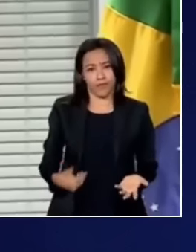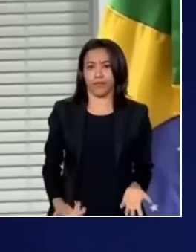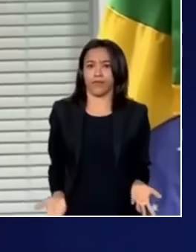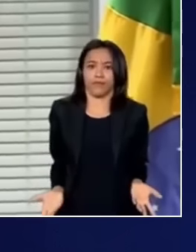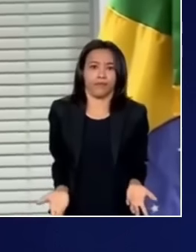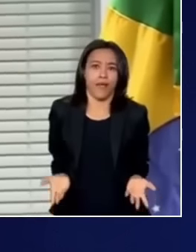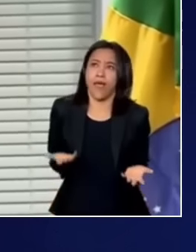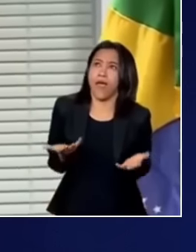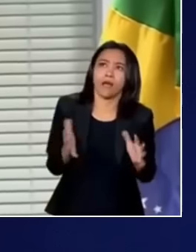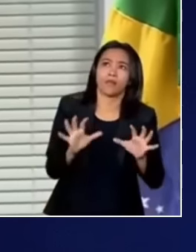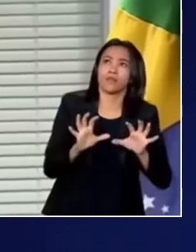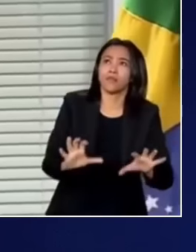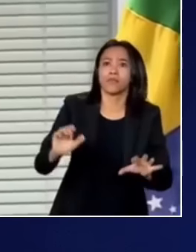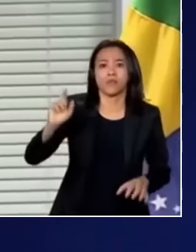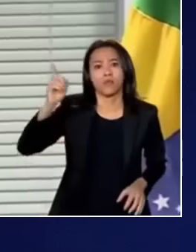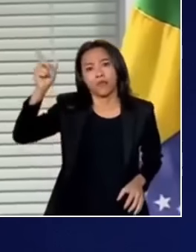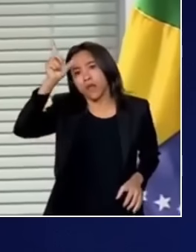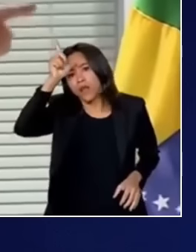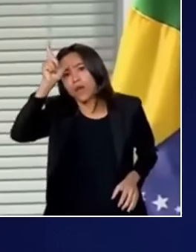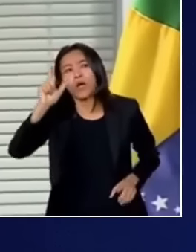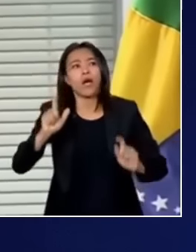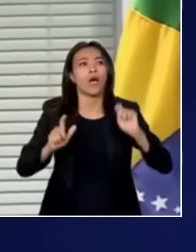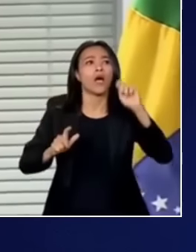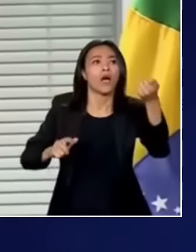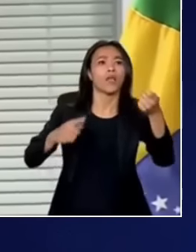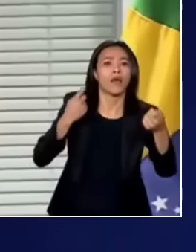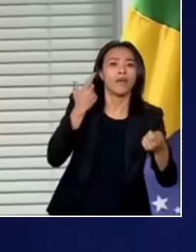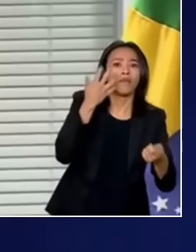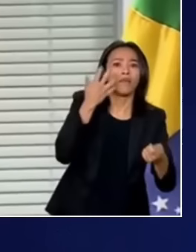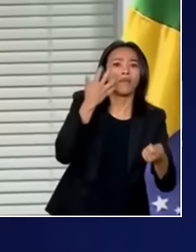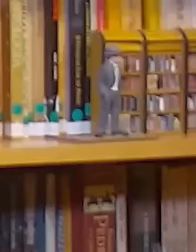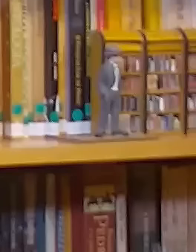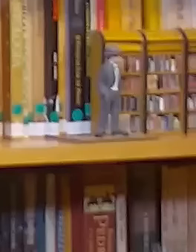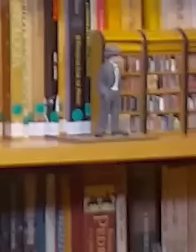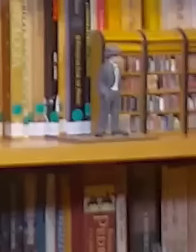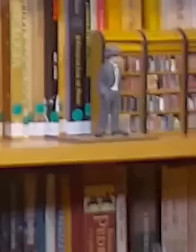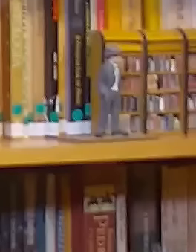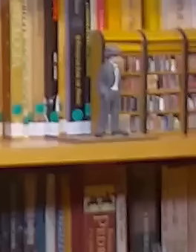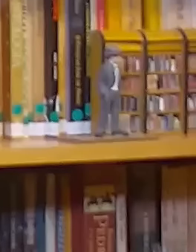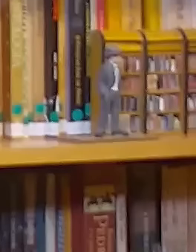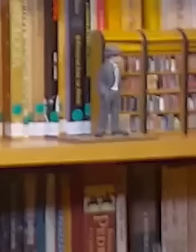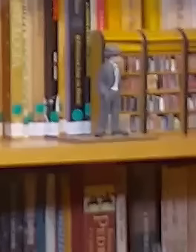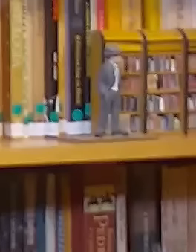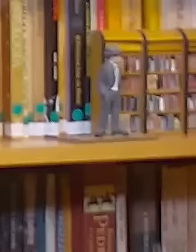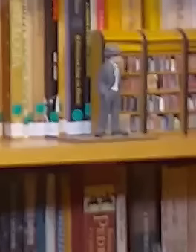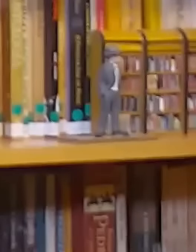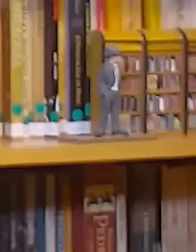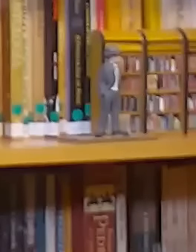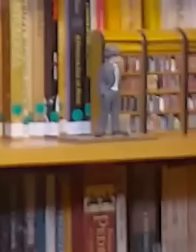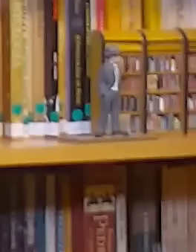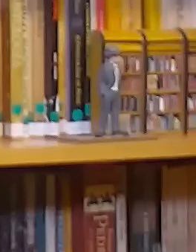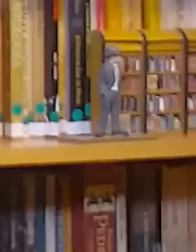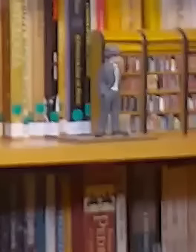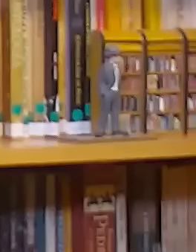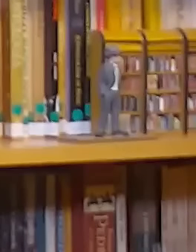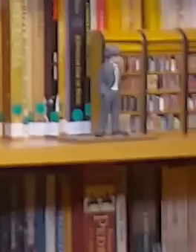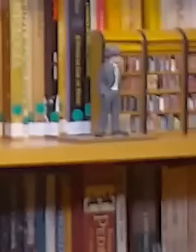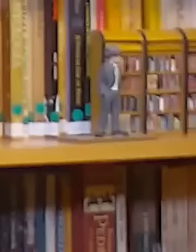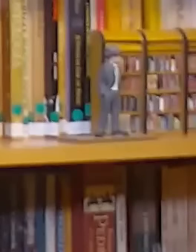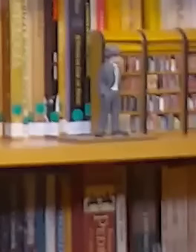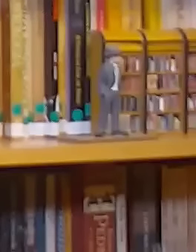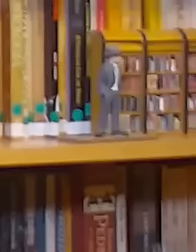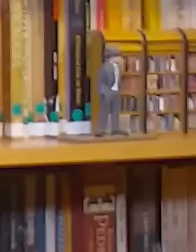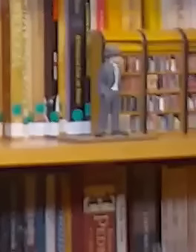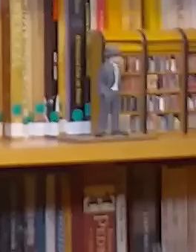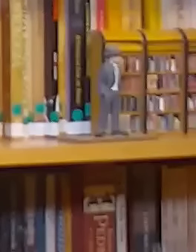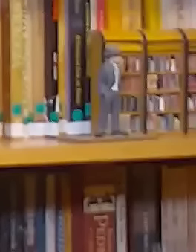assim na Alemanha é assim na França é assim nos Estados Unidos olha eh eu